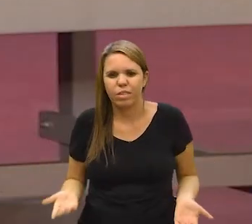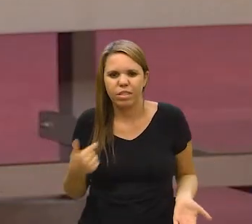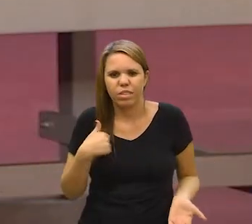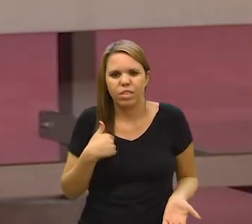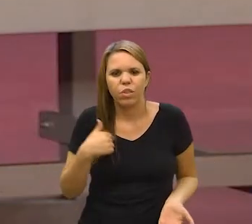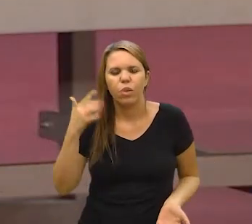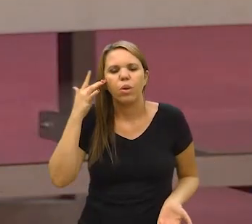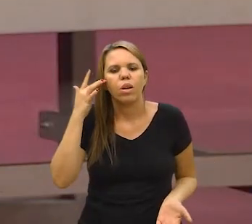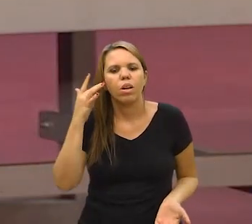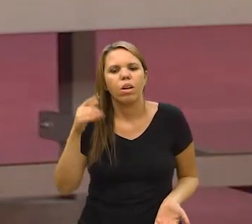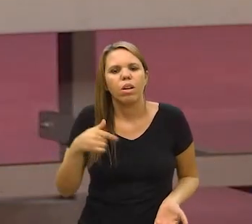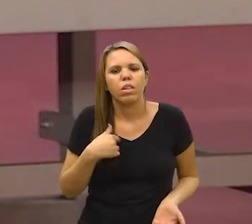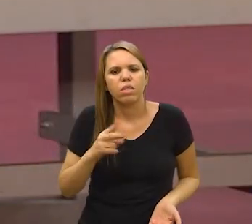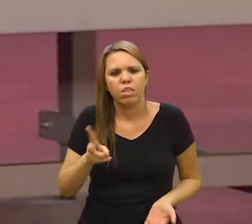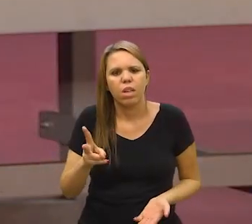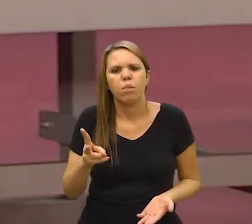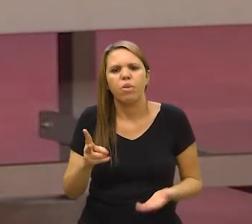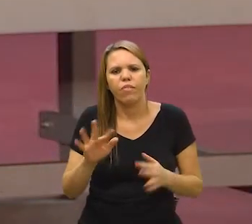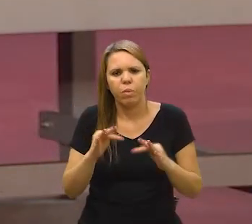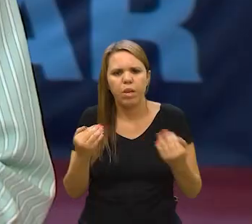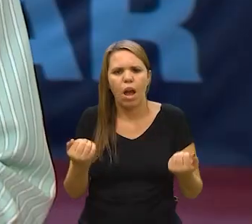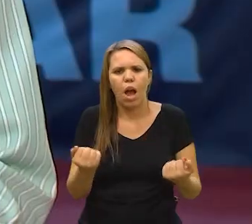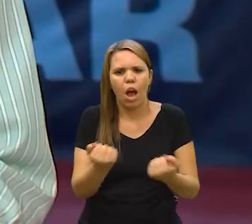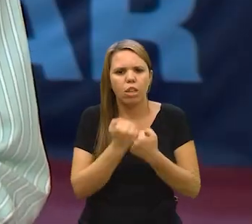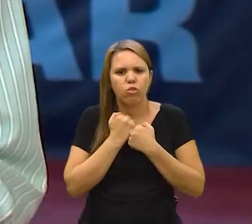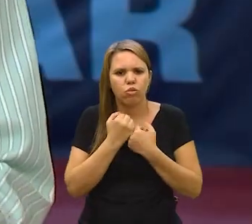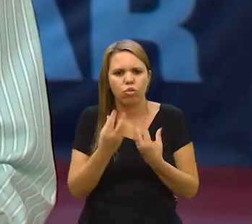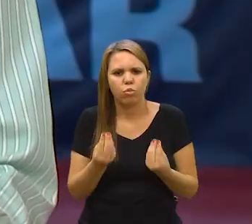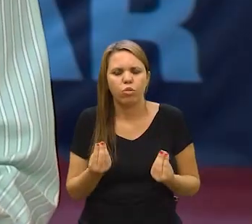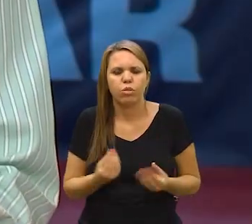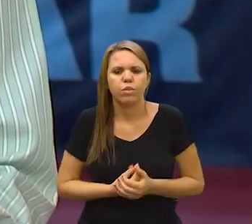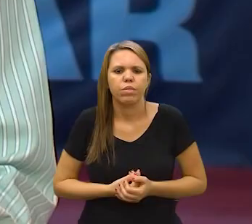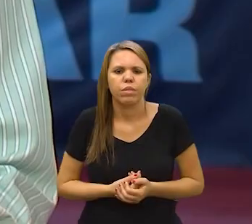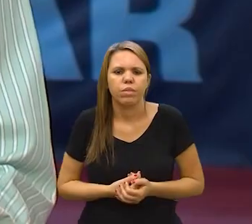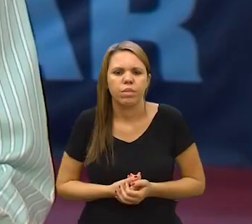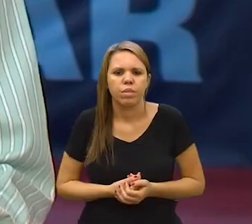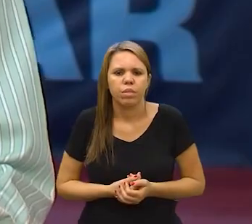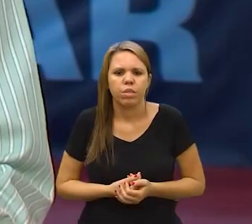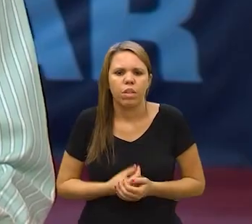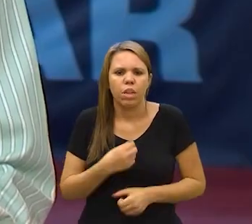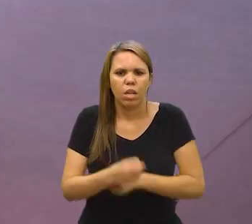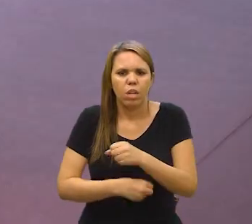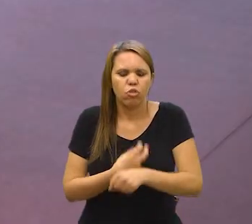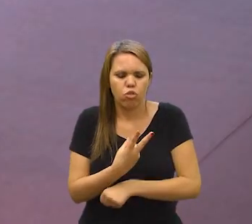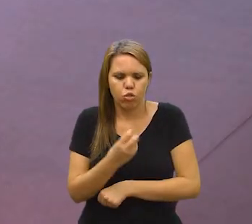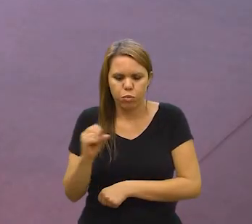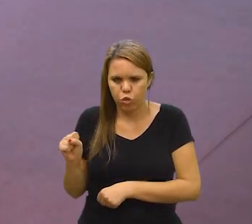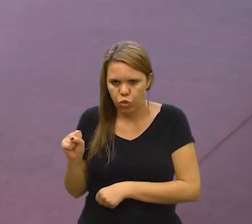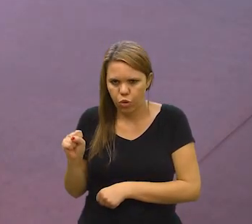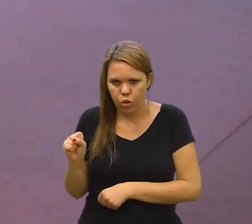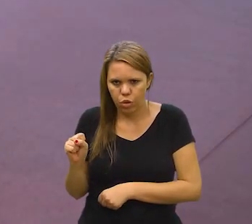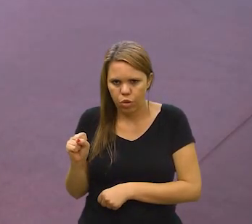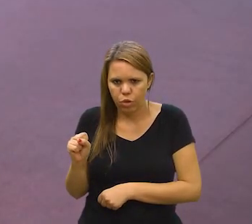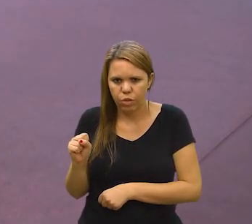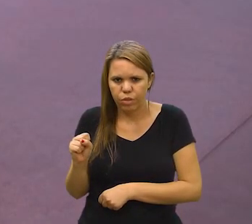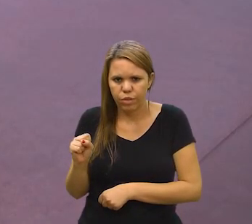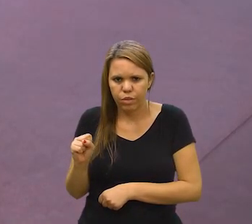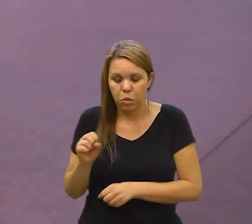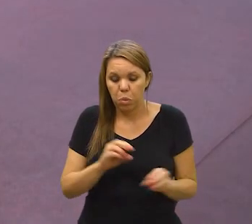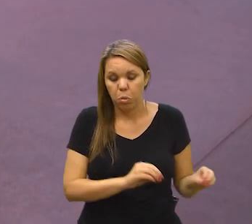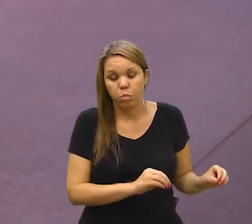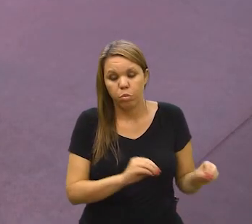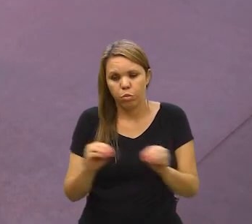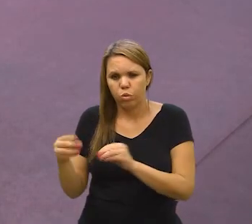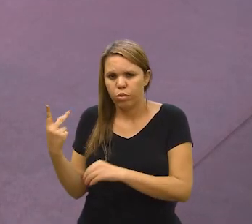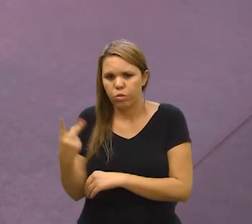acho que nesse ponto eles sempre me ajudaram demais. A gente pode dizer que 2008 foi um ano de